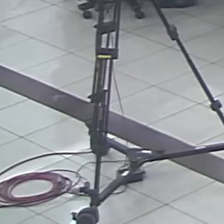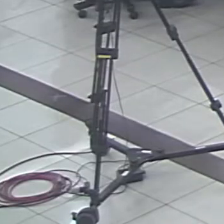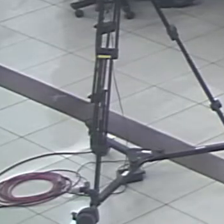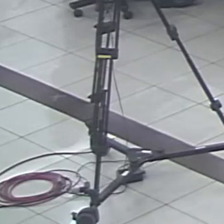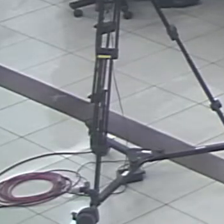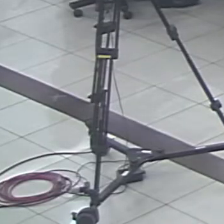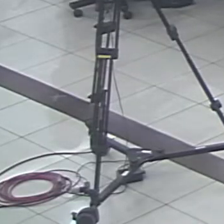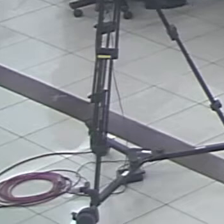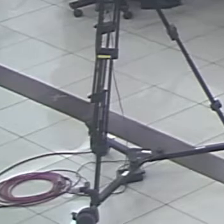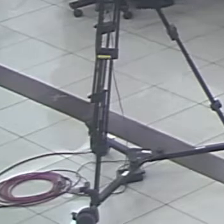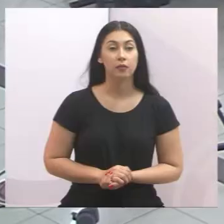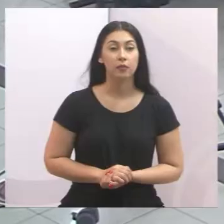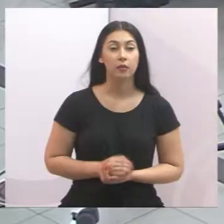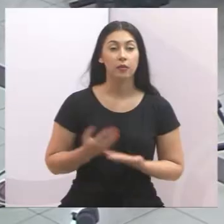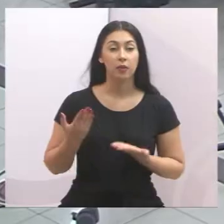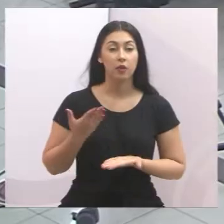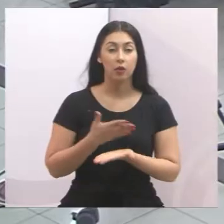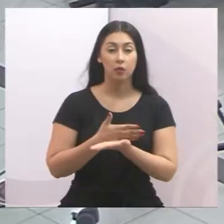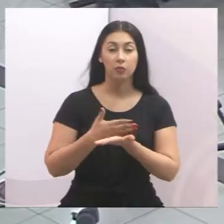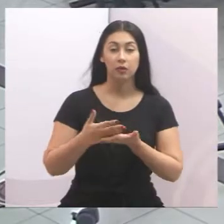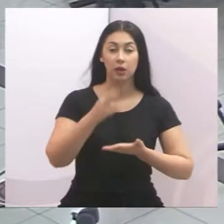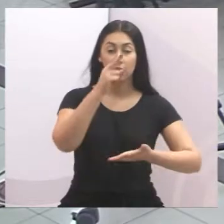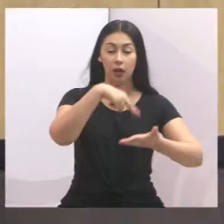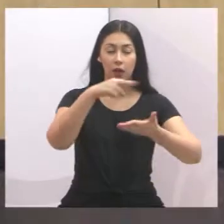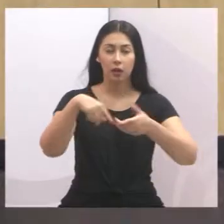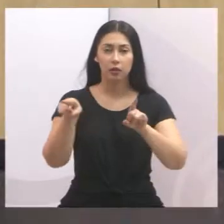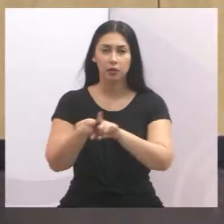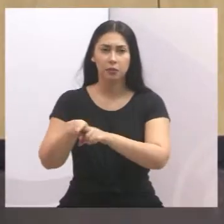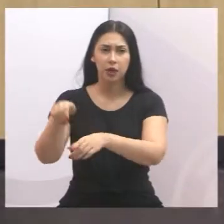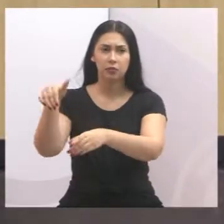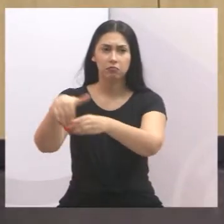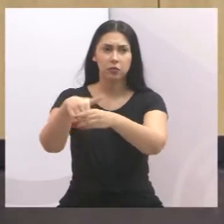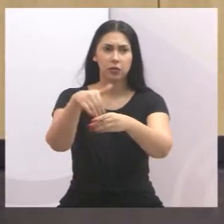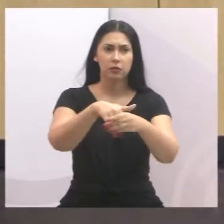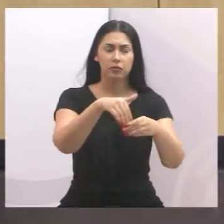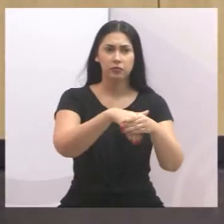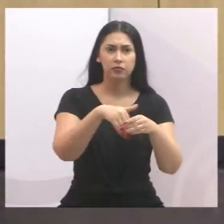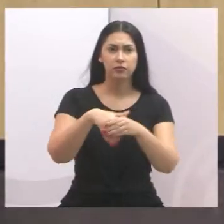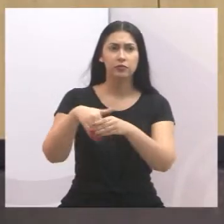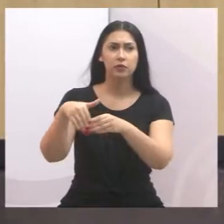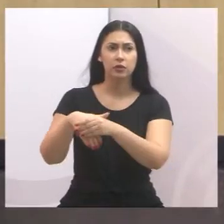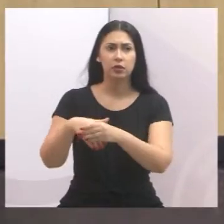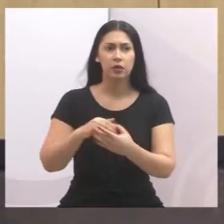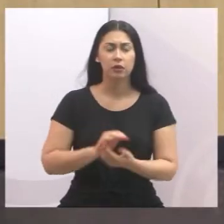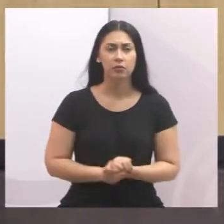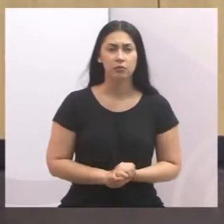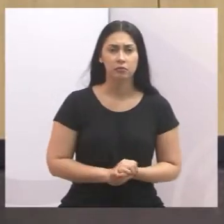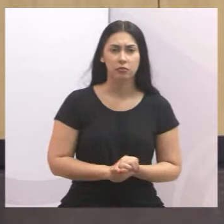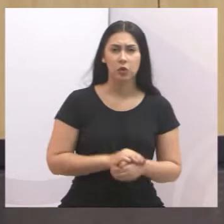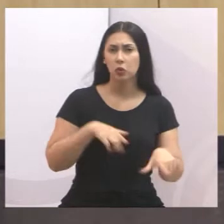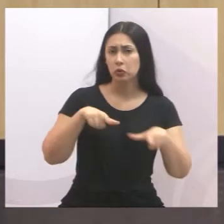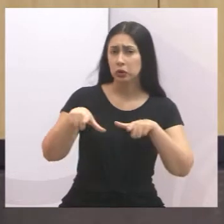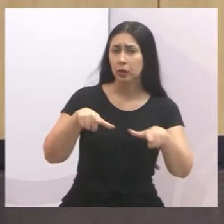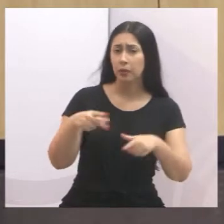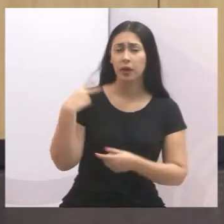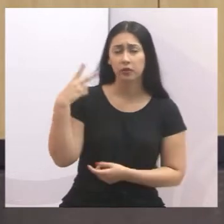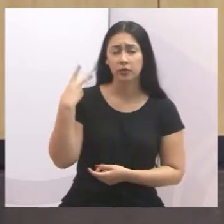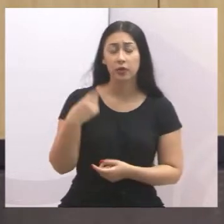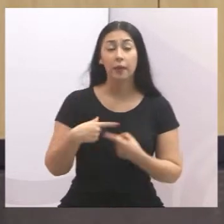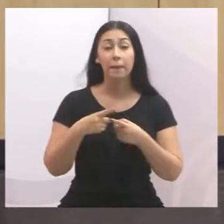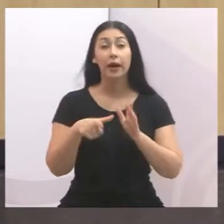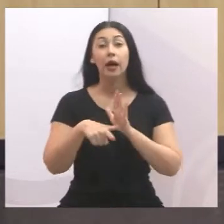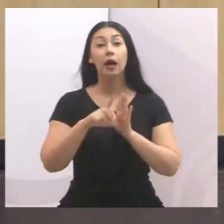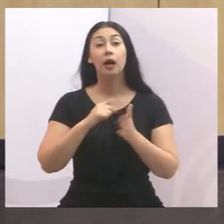Passaremos agora à fase da sessão ordinária, em que serão lidos e votados conforme disciplinado os expedientes dos vereadores. Antes, porém, informo que